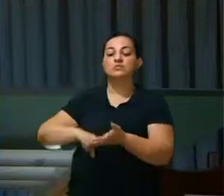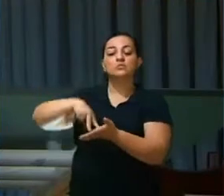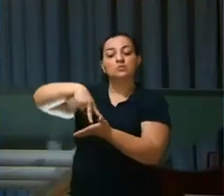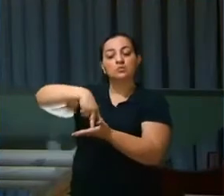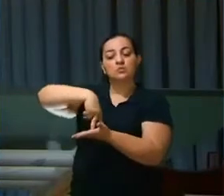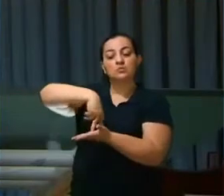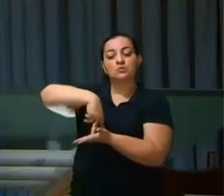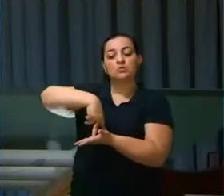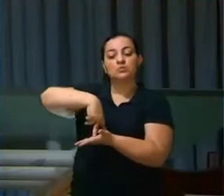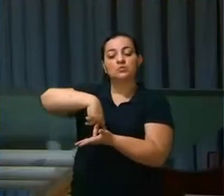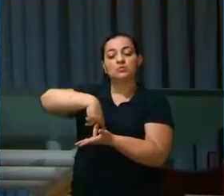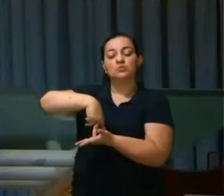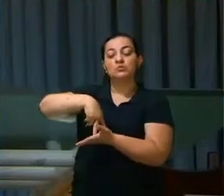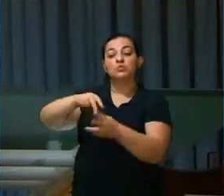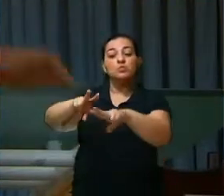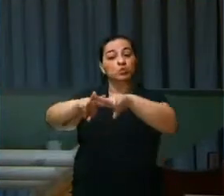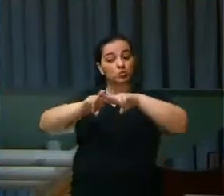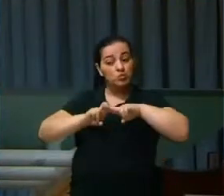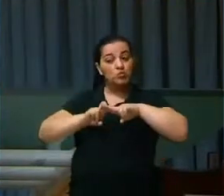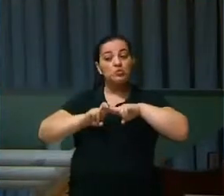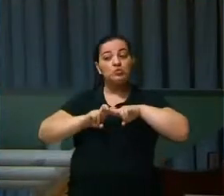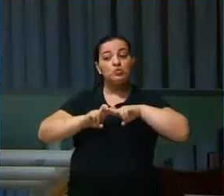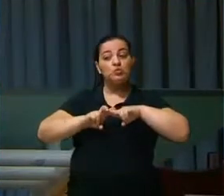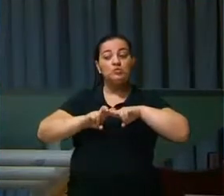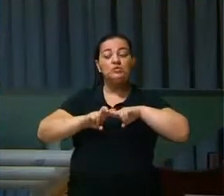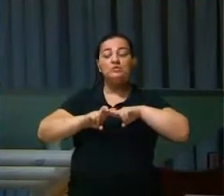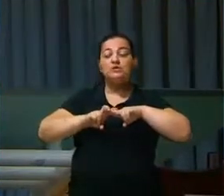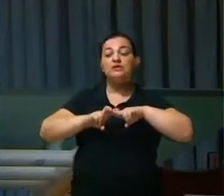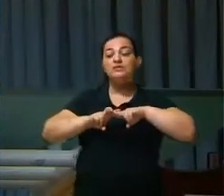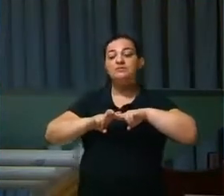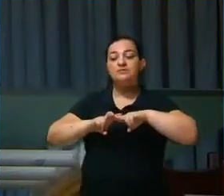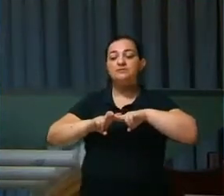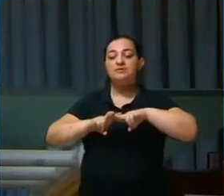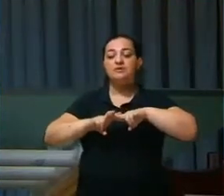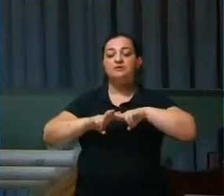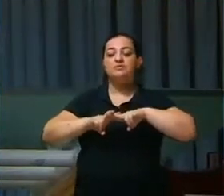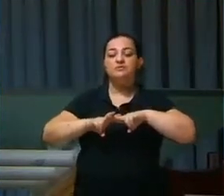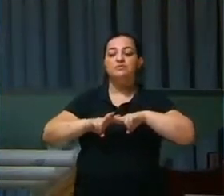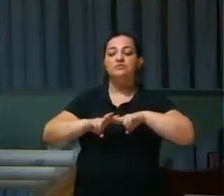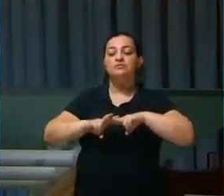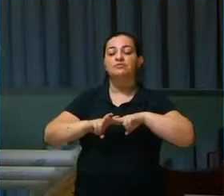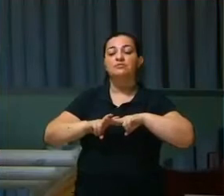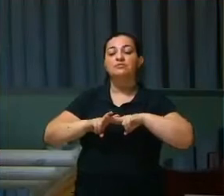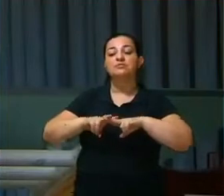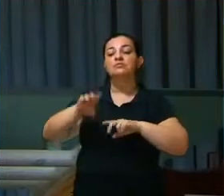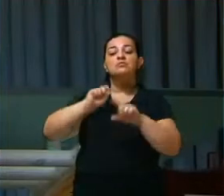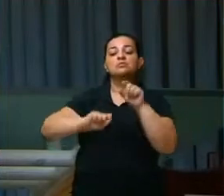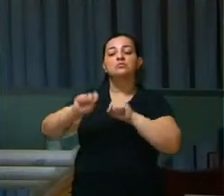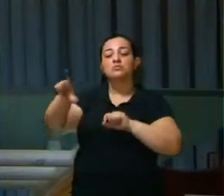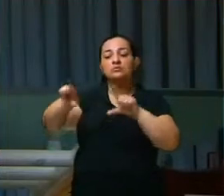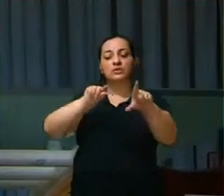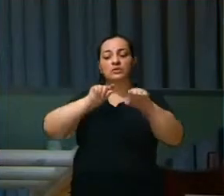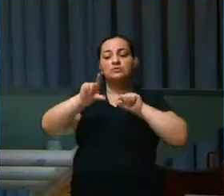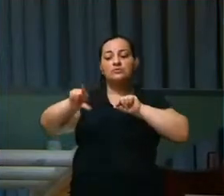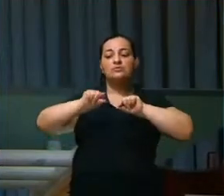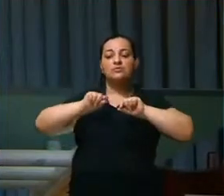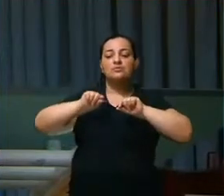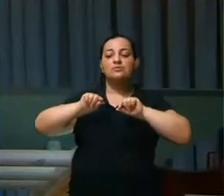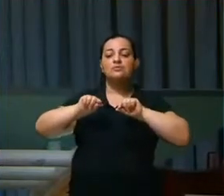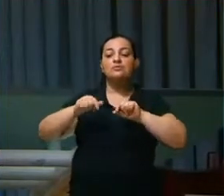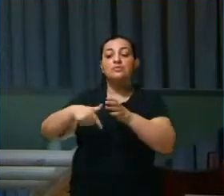posicionar por isso Deus porque eu falo e que é predestinação pré e